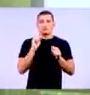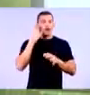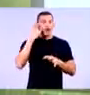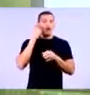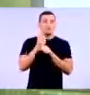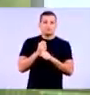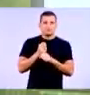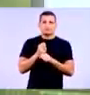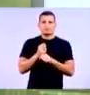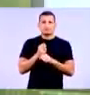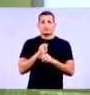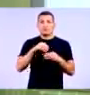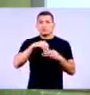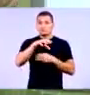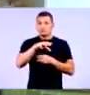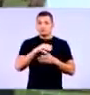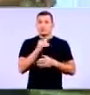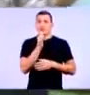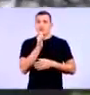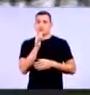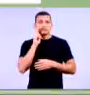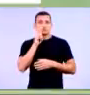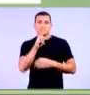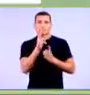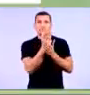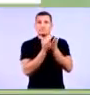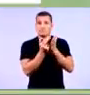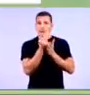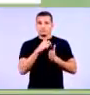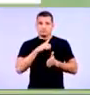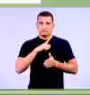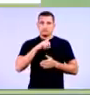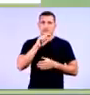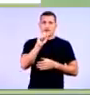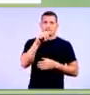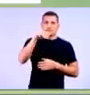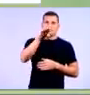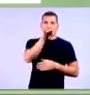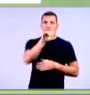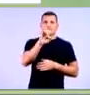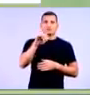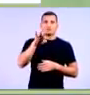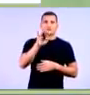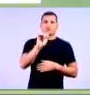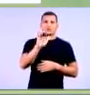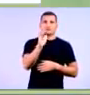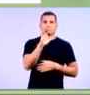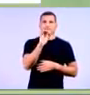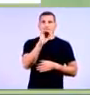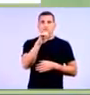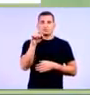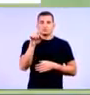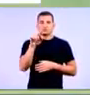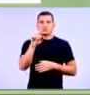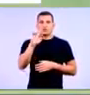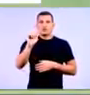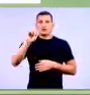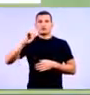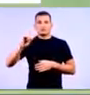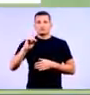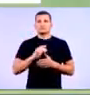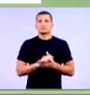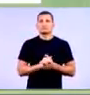conteúdos. Então, por exemplo, vejamos o mapa que nós temos sobre ambientação para EAD. O que nós colocamos